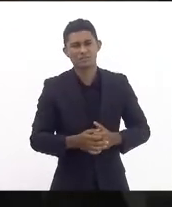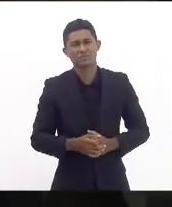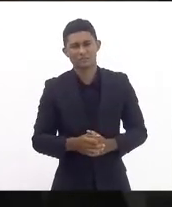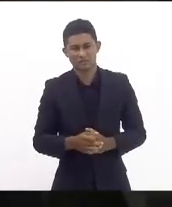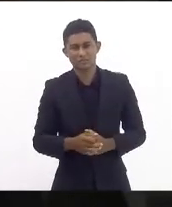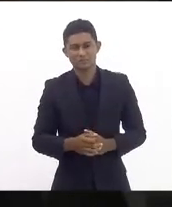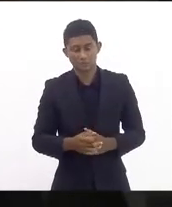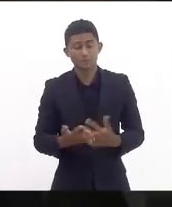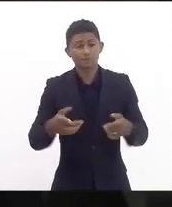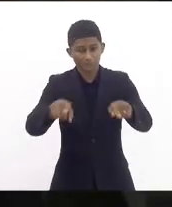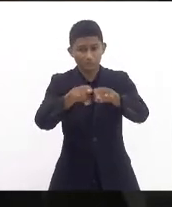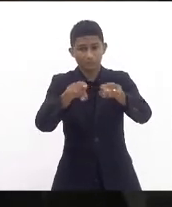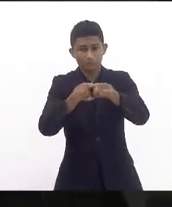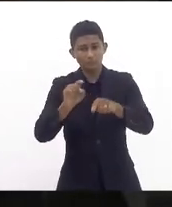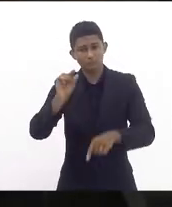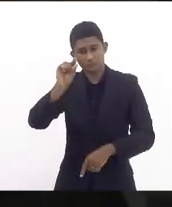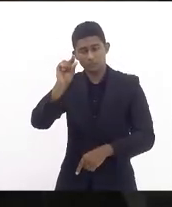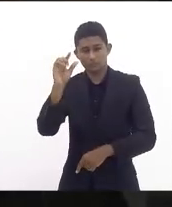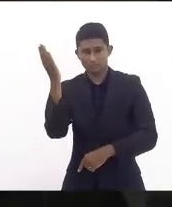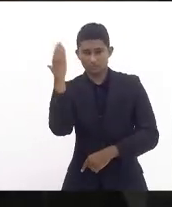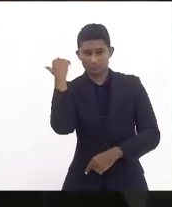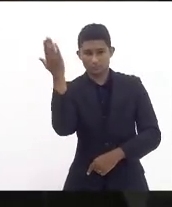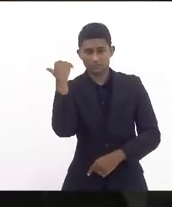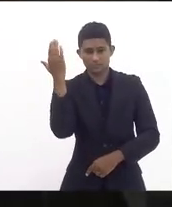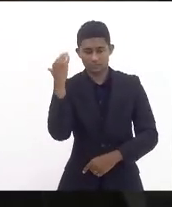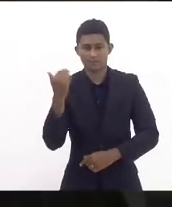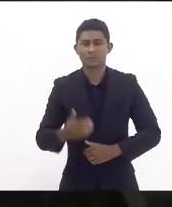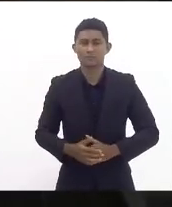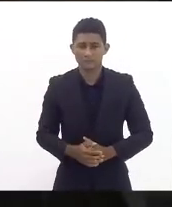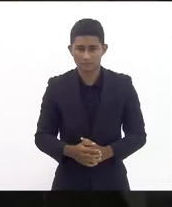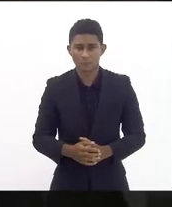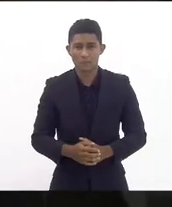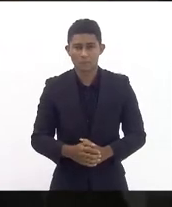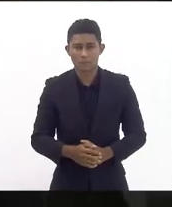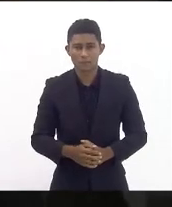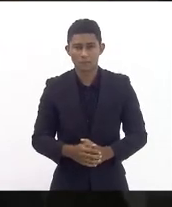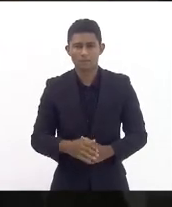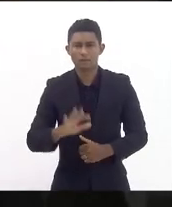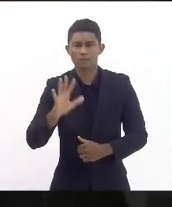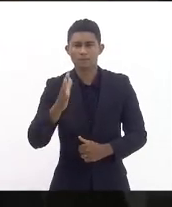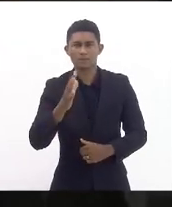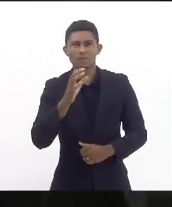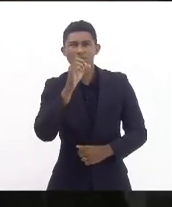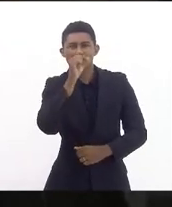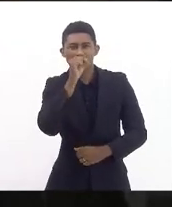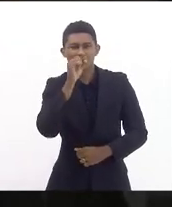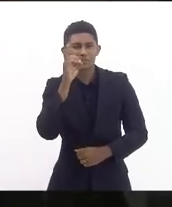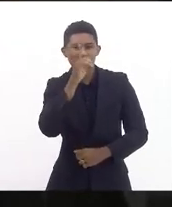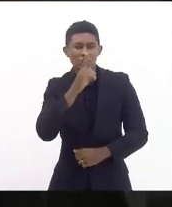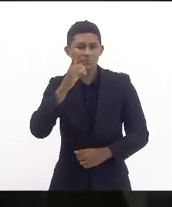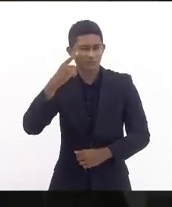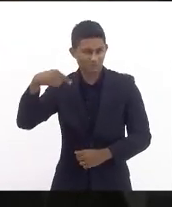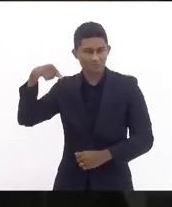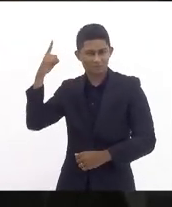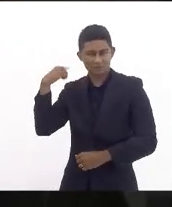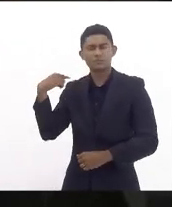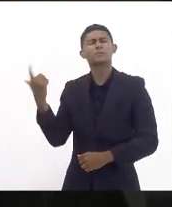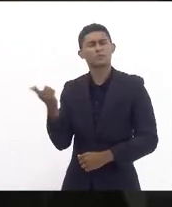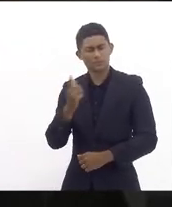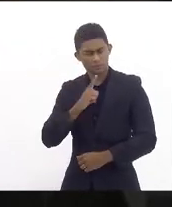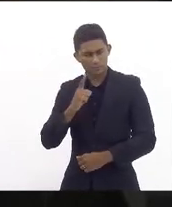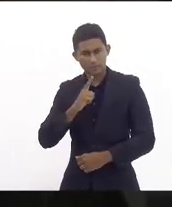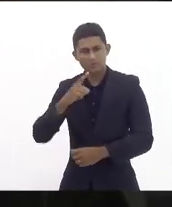e recentemente chora Presidente final de semana tivemos o primeiro